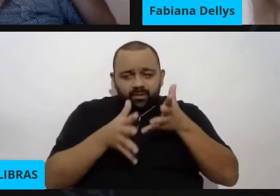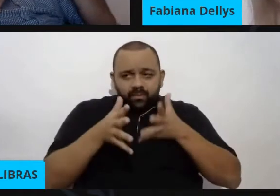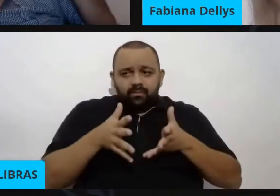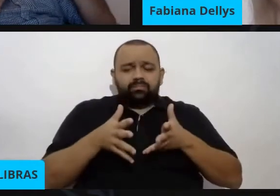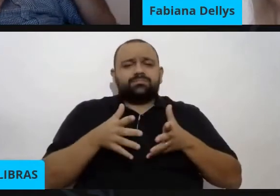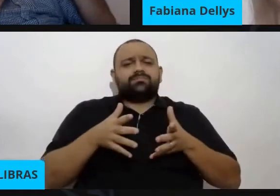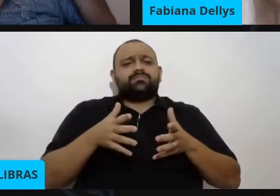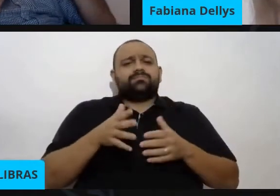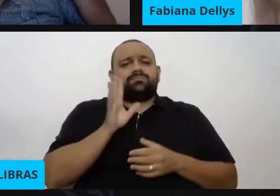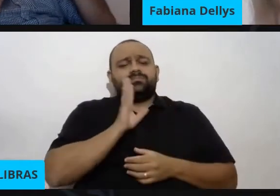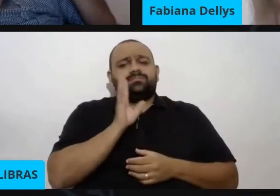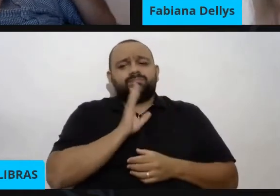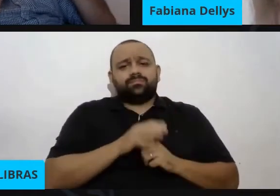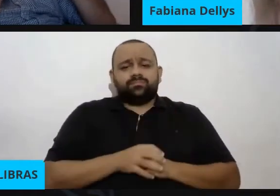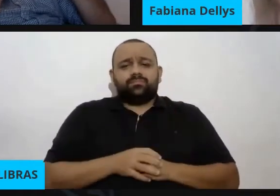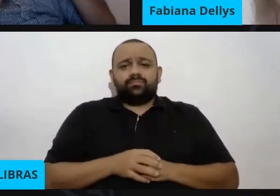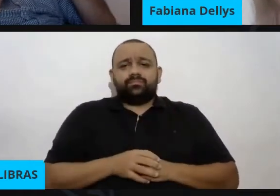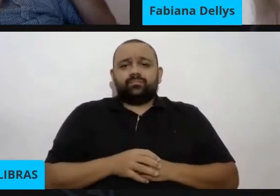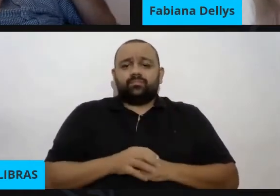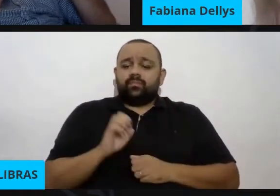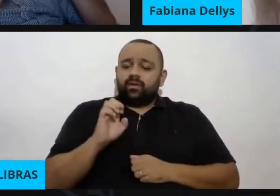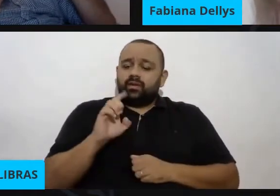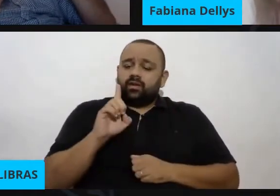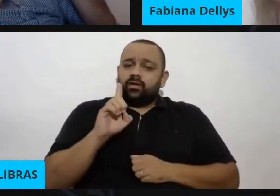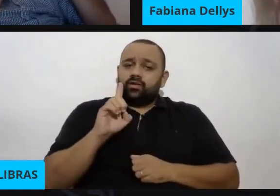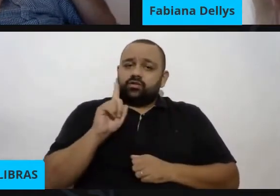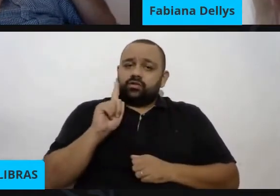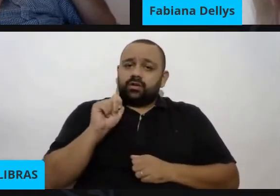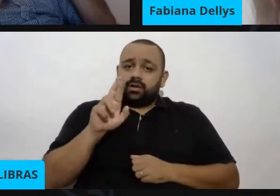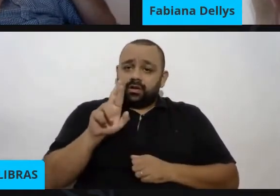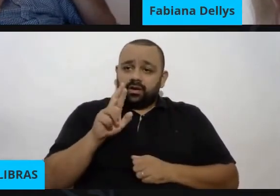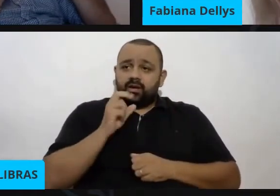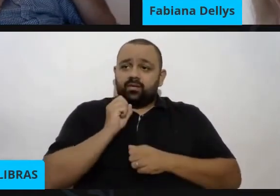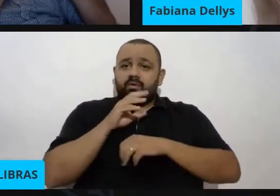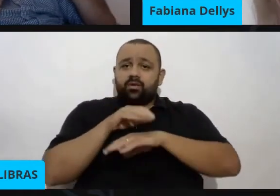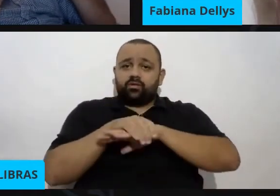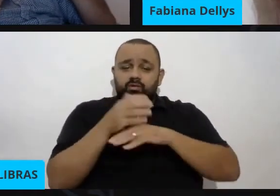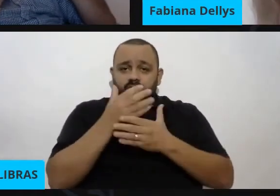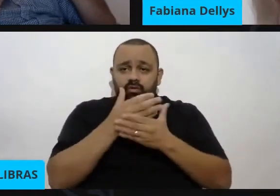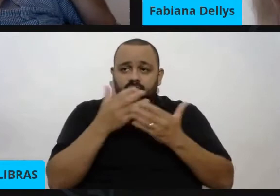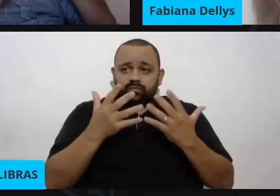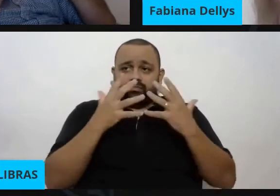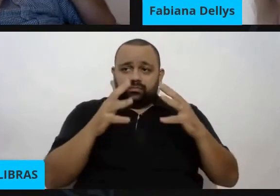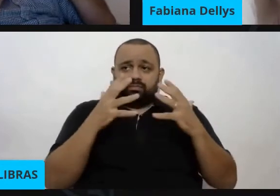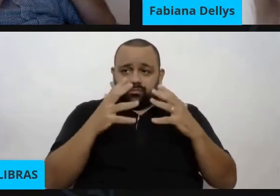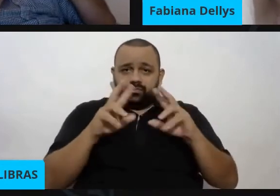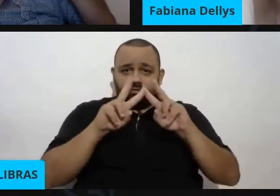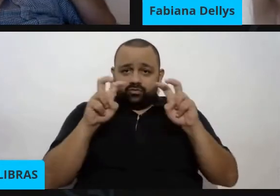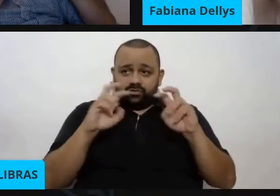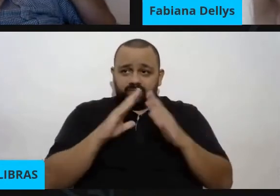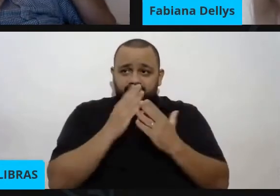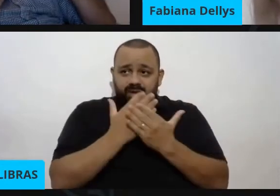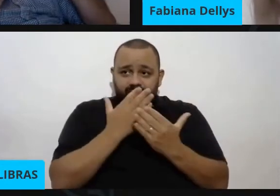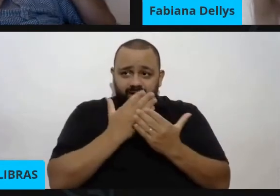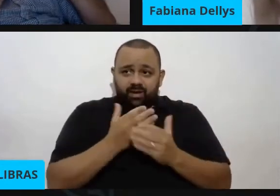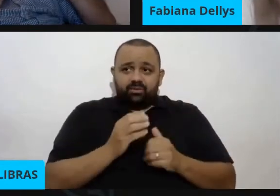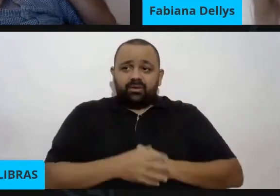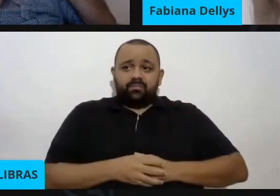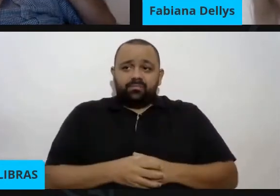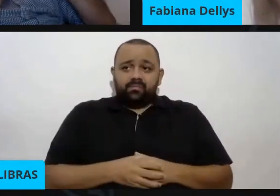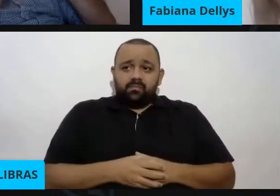ouvi-lo. O Edgar Zapoli Júnior, boa noite, parabenizando sobre a aula,